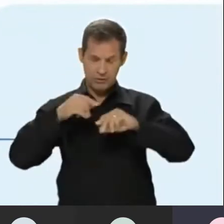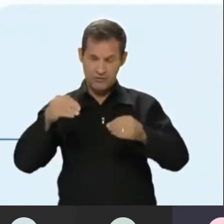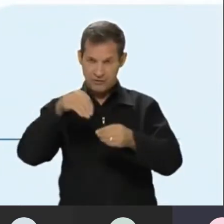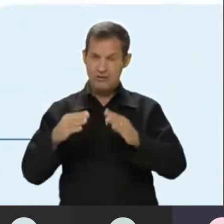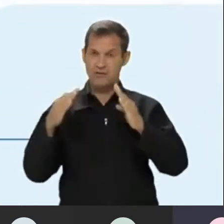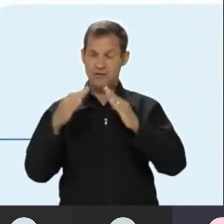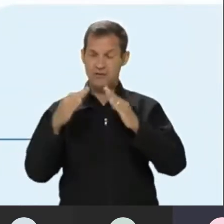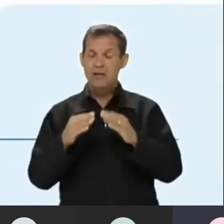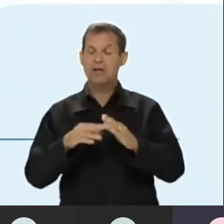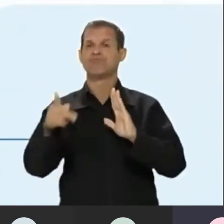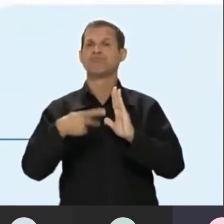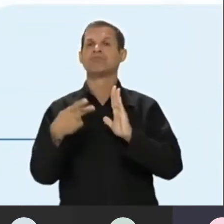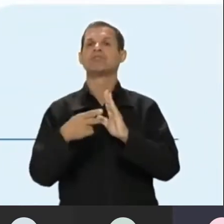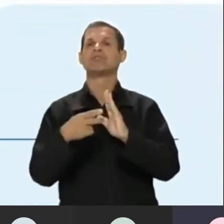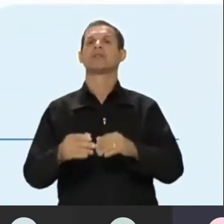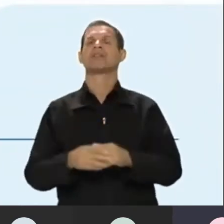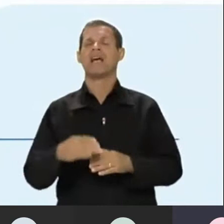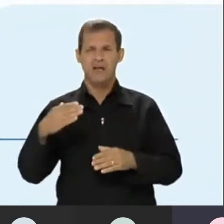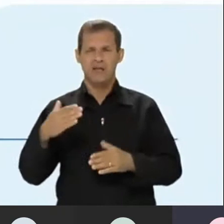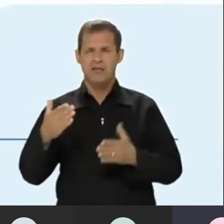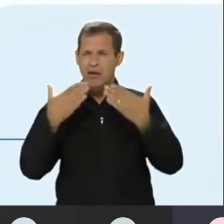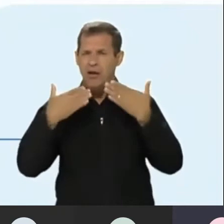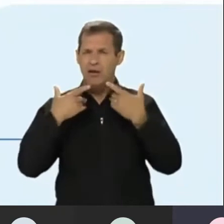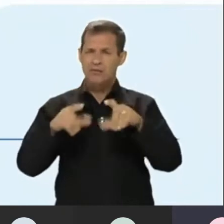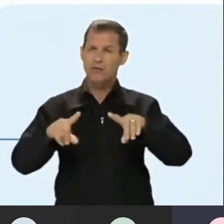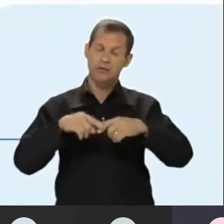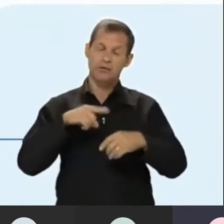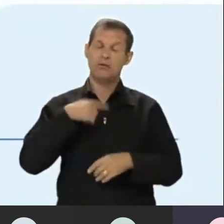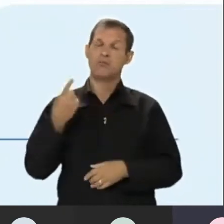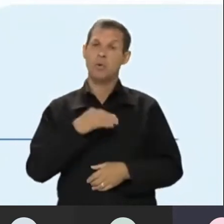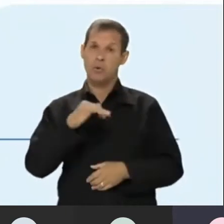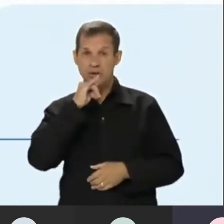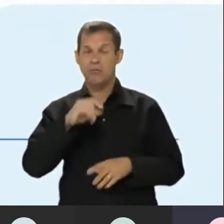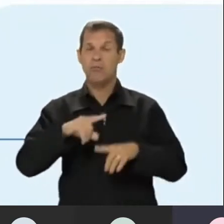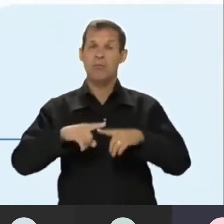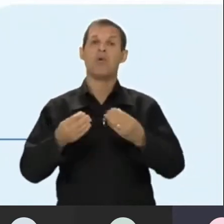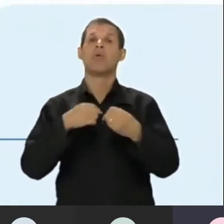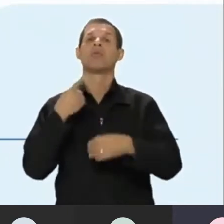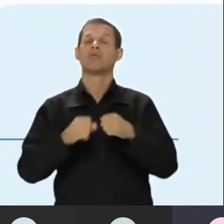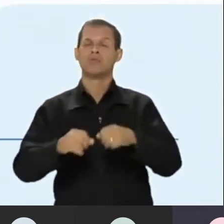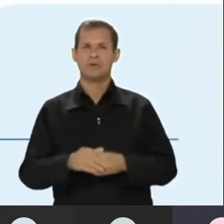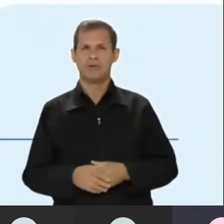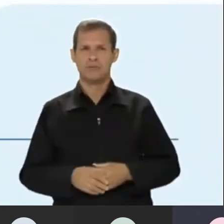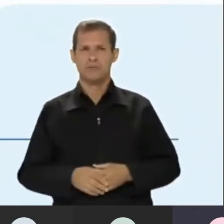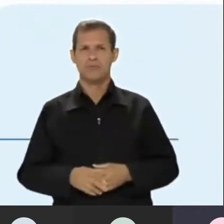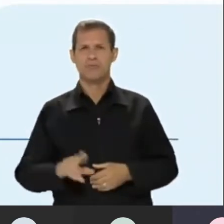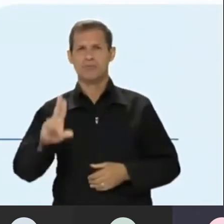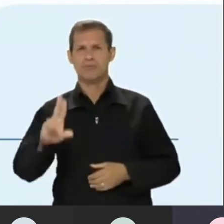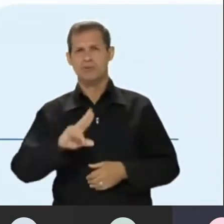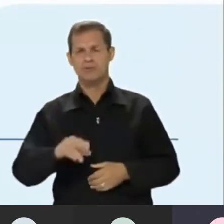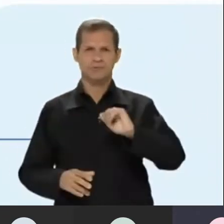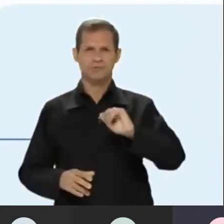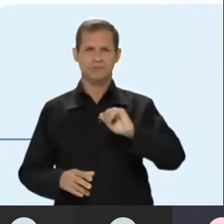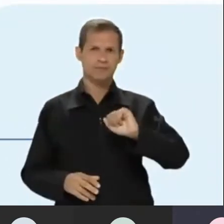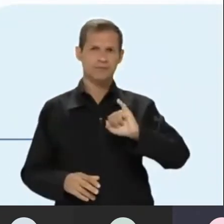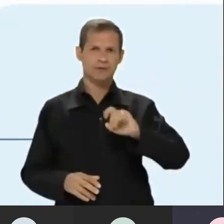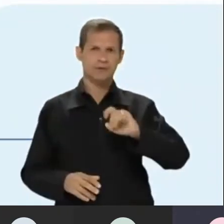passando para dentro do ambiente interno, aquecendo esse ambiente interno, tá? Então, aqui a gente tem um exemplo de como a gente pode tratar uma